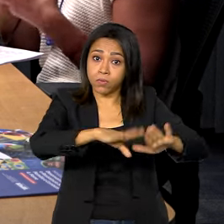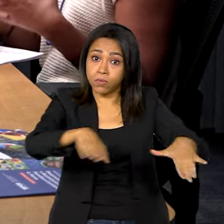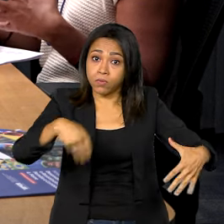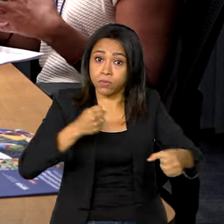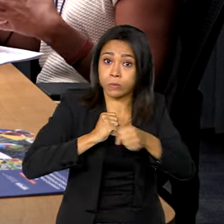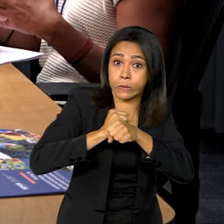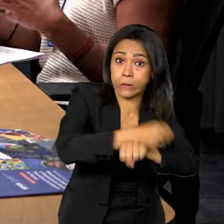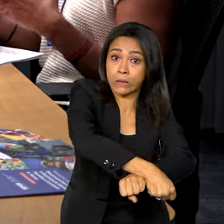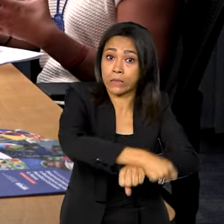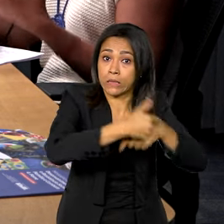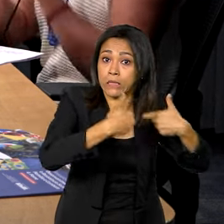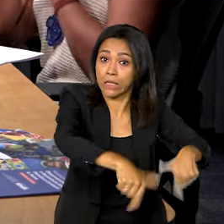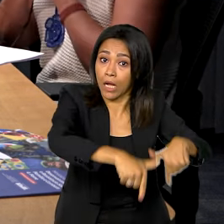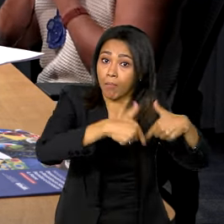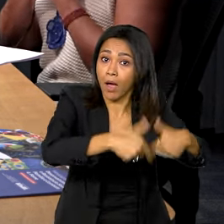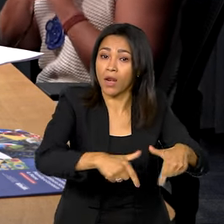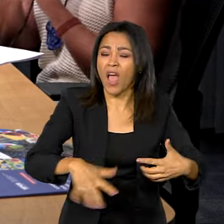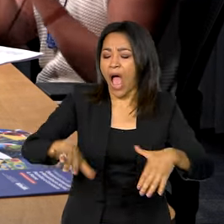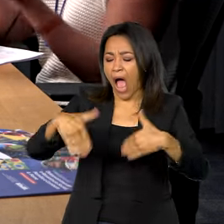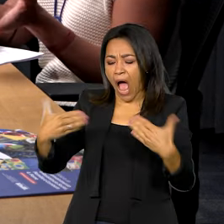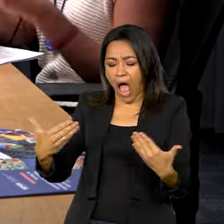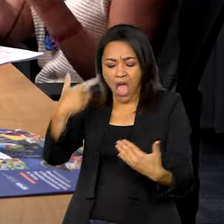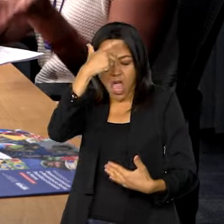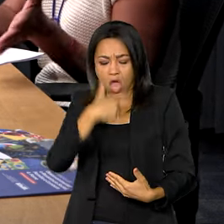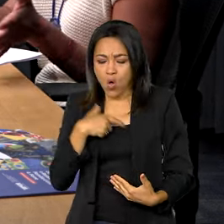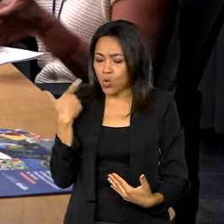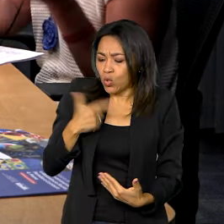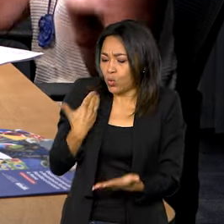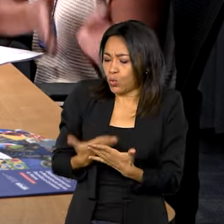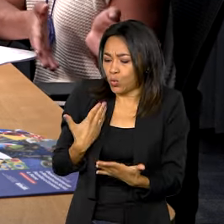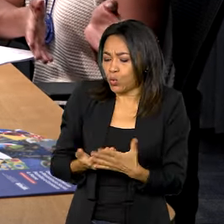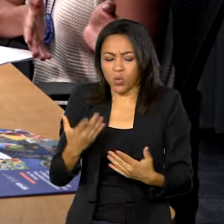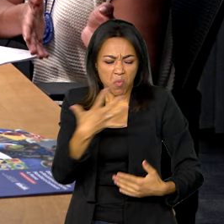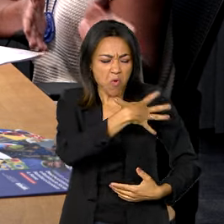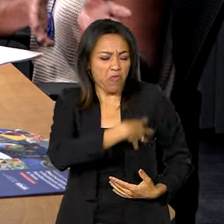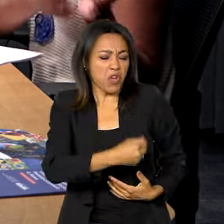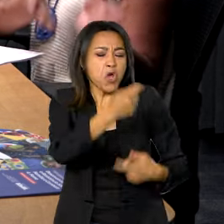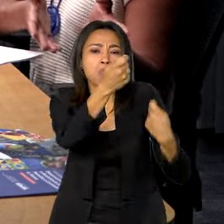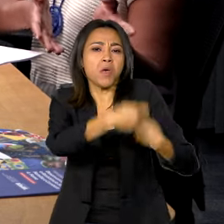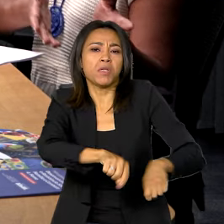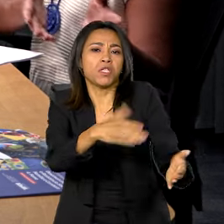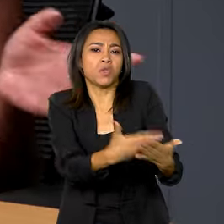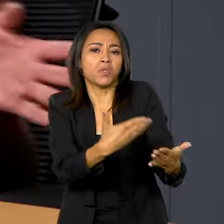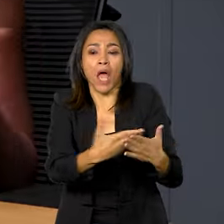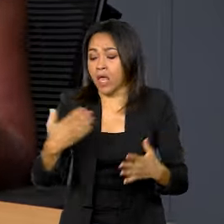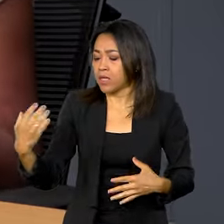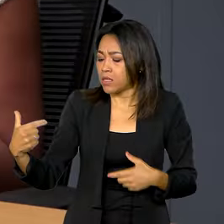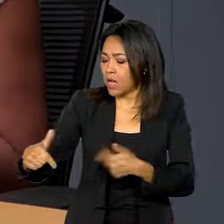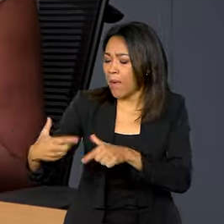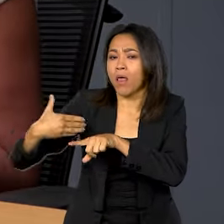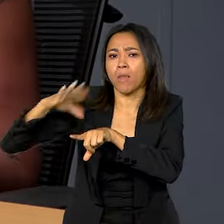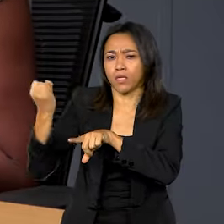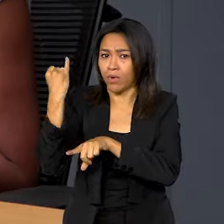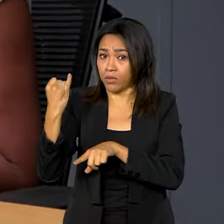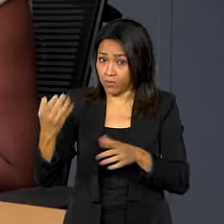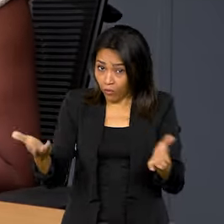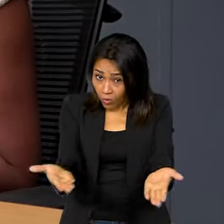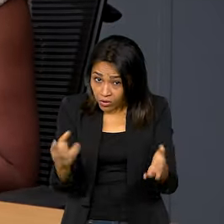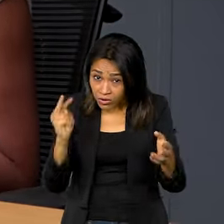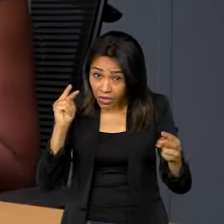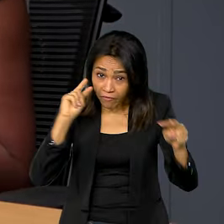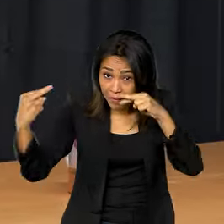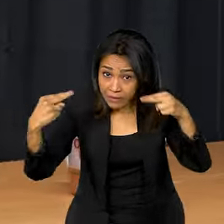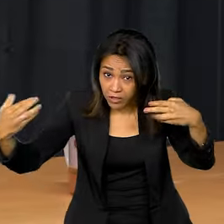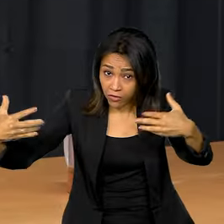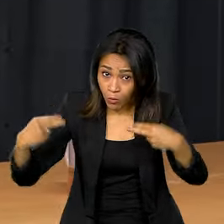e aquelas concepções de que assim ah eu não tive estudo meus filhos também não precisam ter porque o trabalho é mais importante e hoje em dia a gente já não vê mais